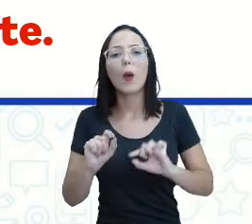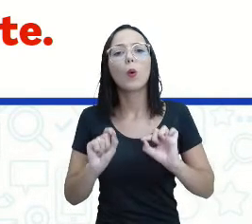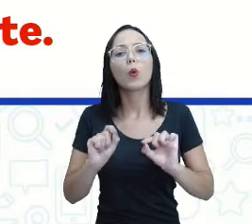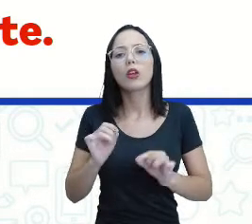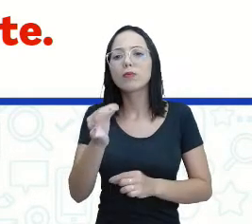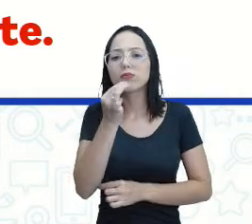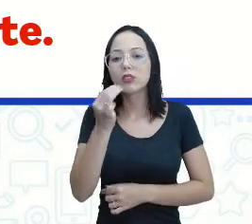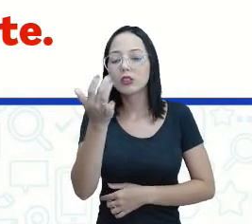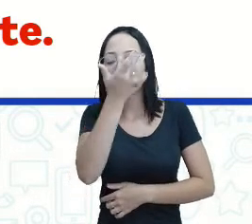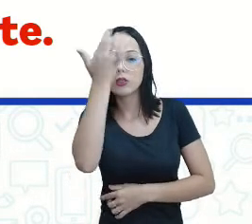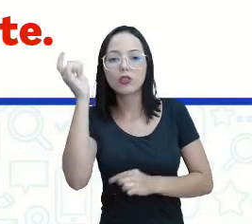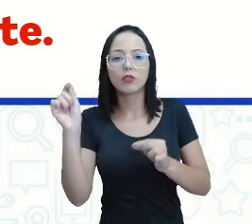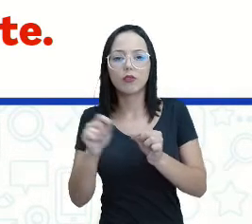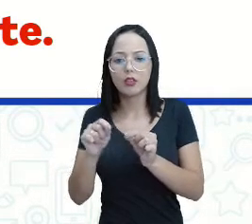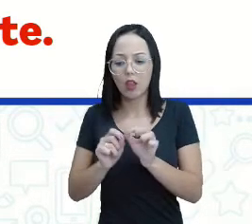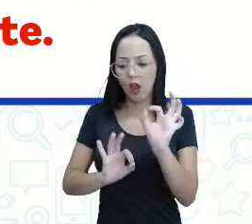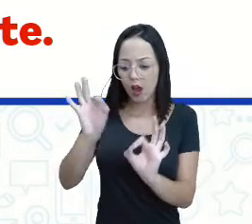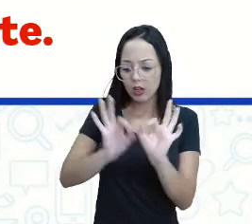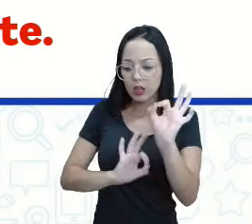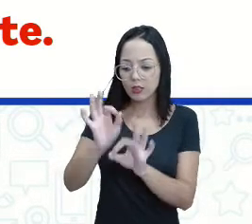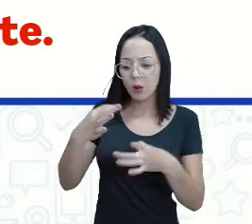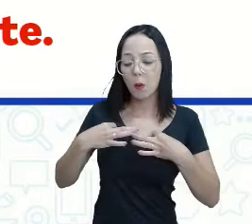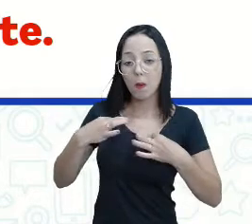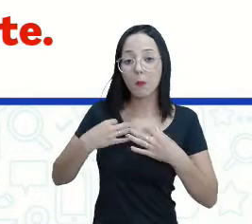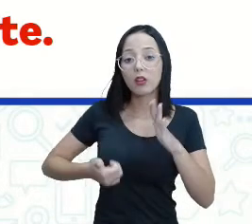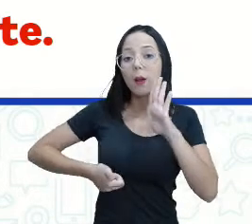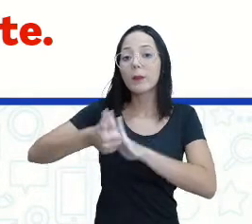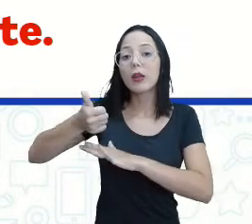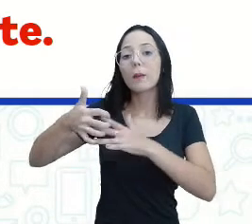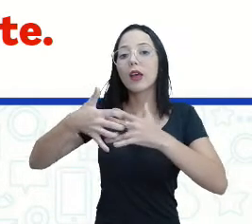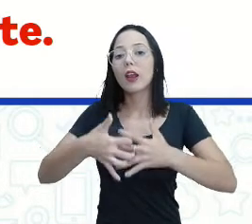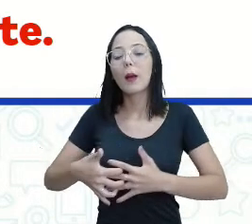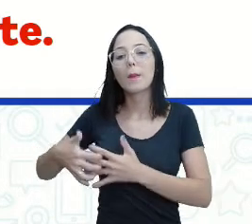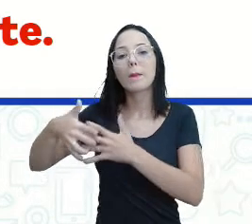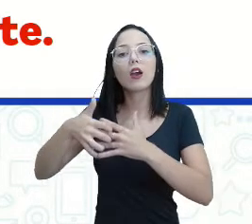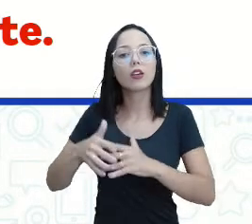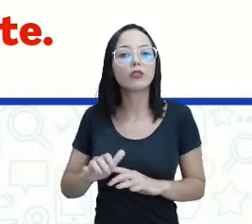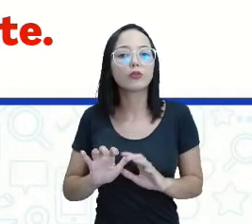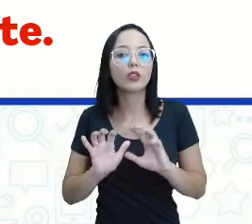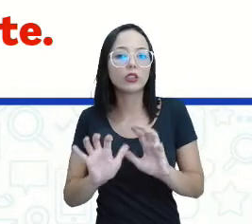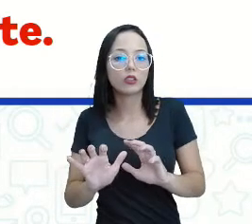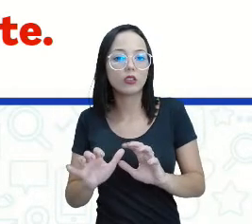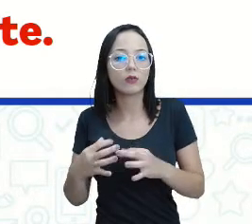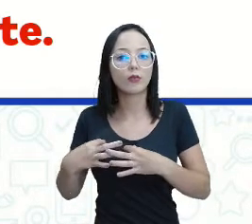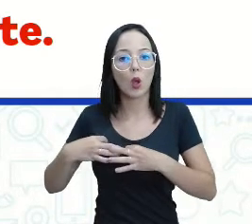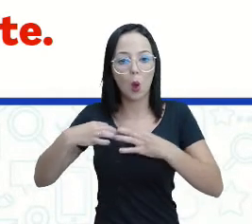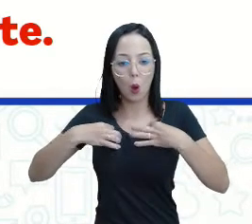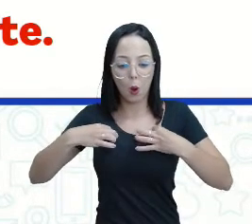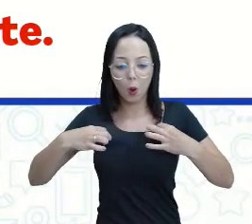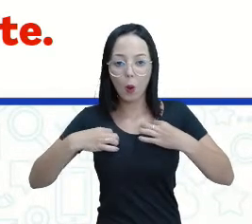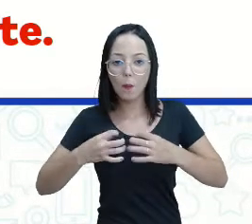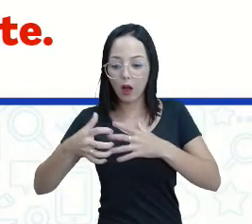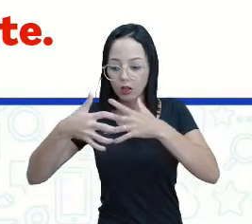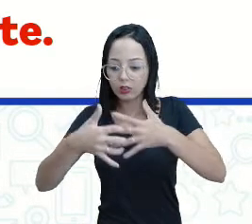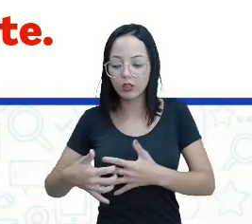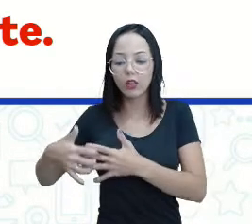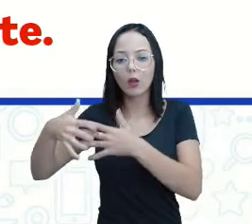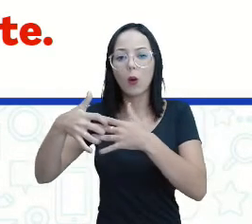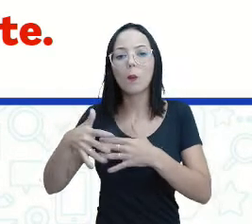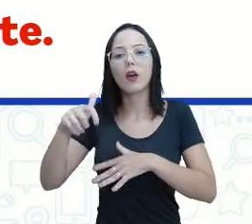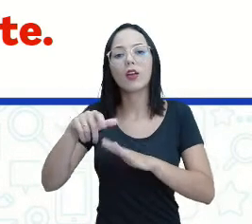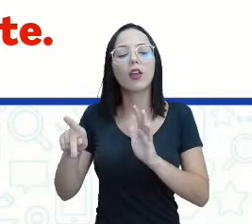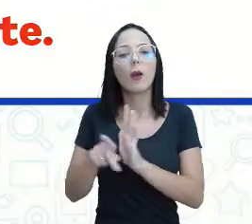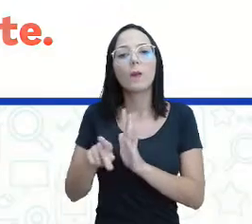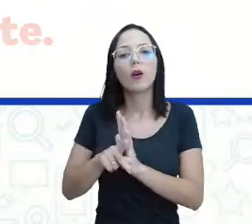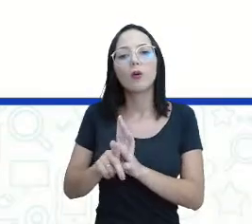o pessoal fazer as confecções. Então as primeiras máquinas instaladas foram essas máquinas de fiação tecelagem, tá? Que eram